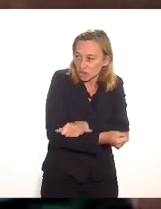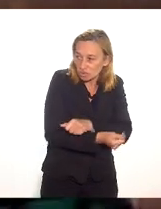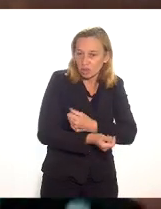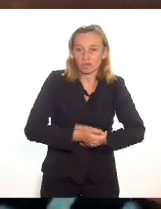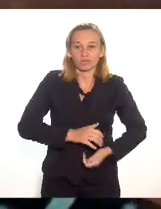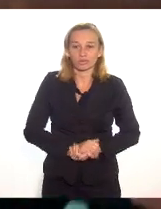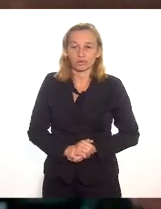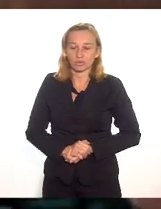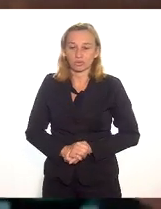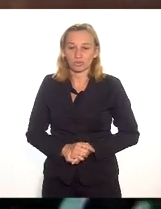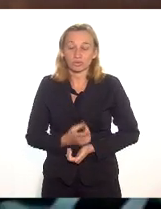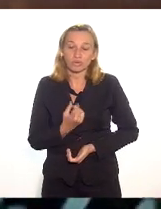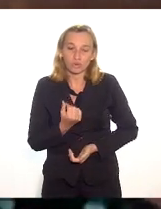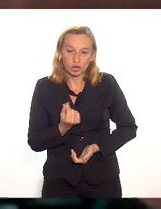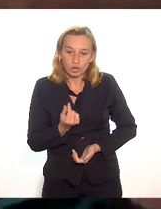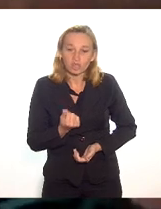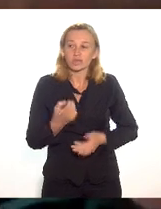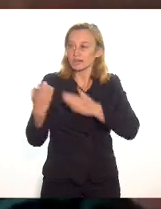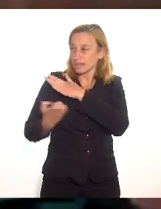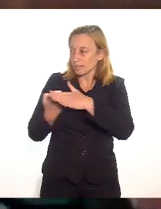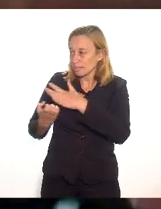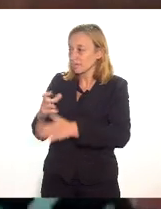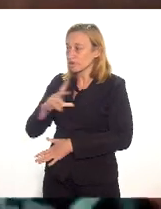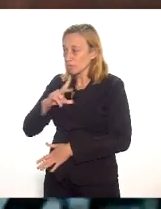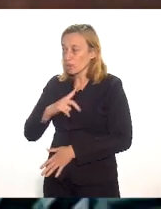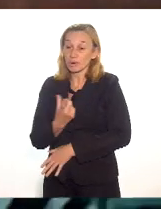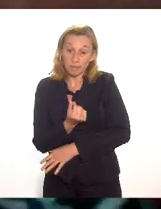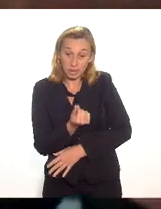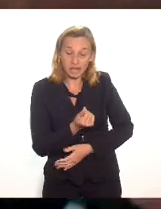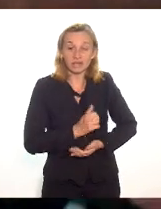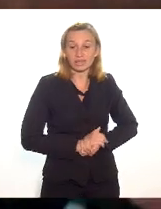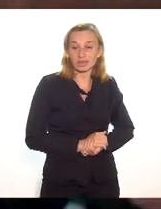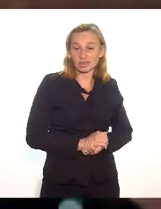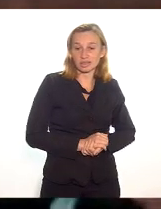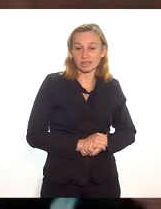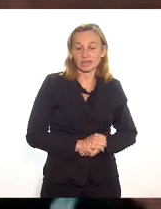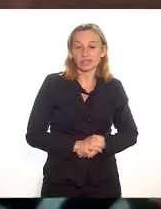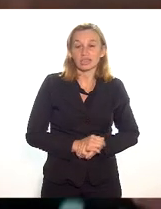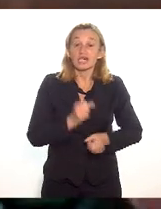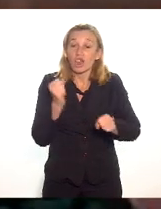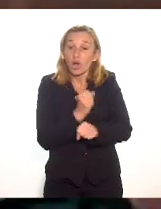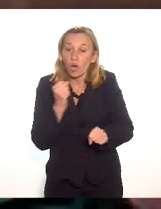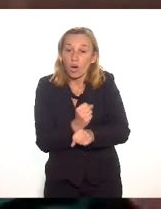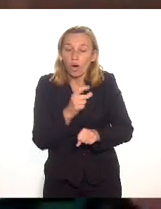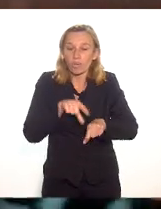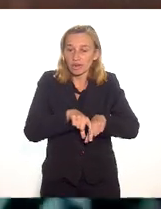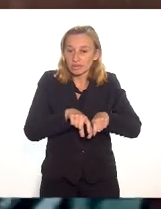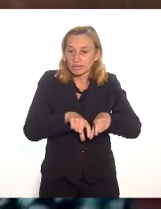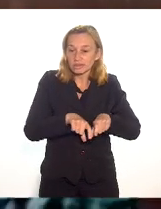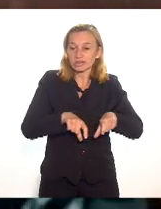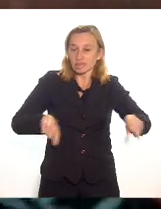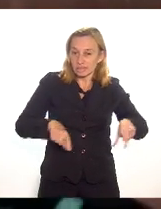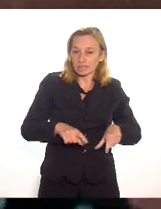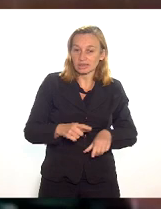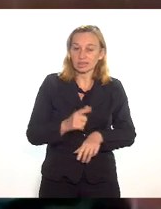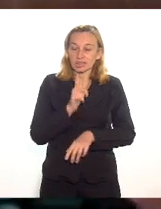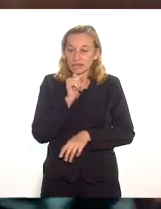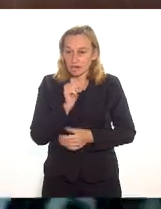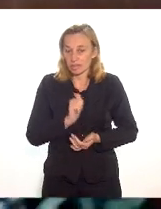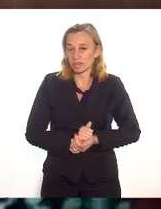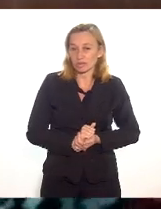lucros da empresa na própria empresa, que se garantam obras de saneamento, como